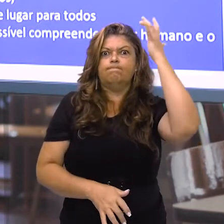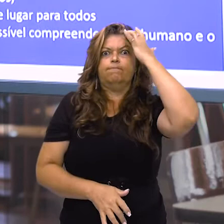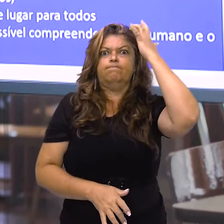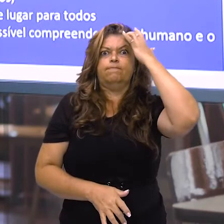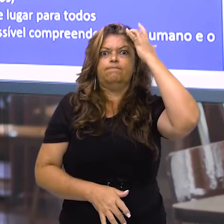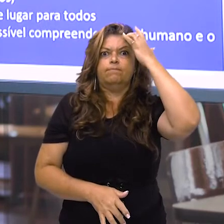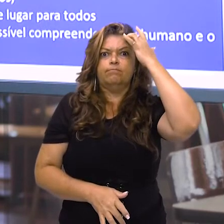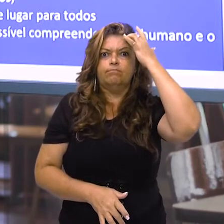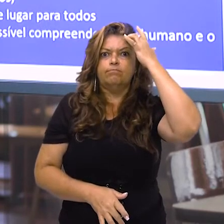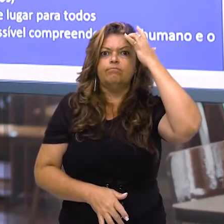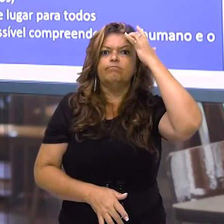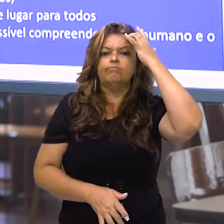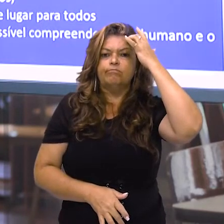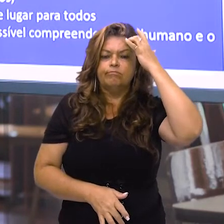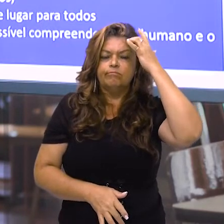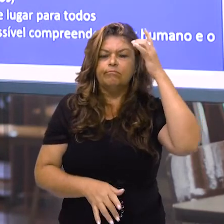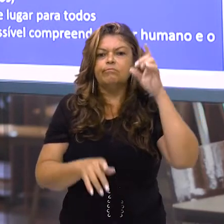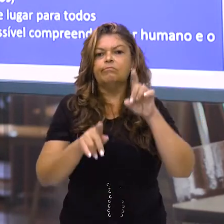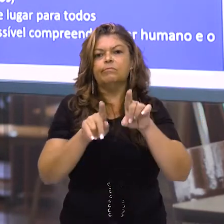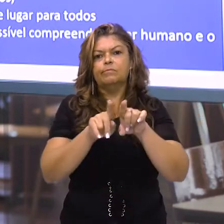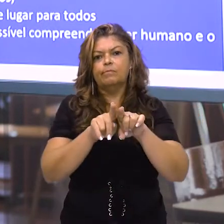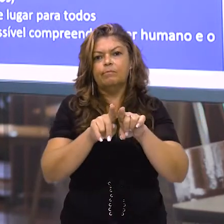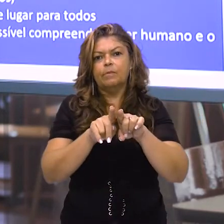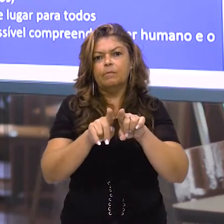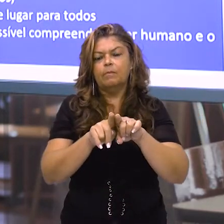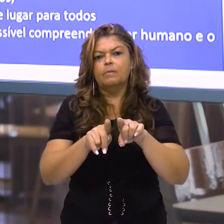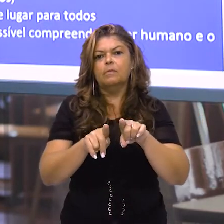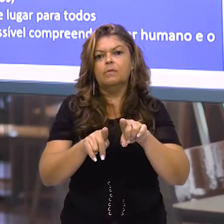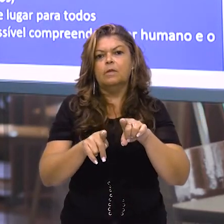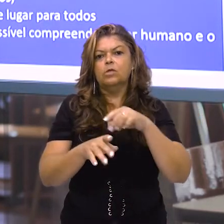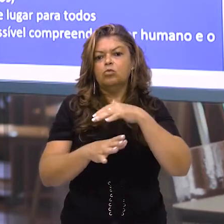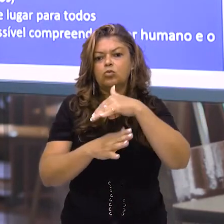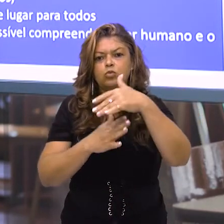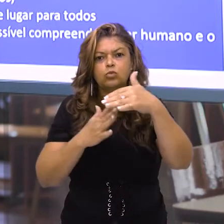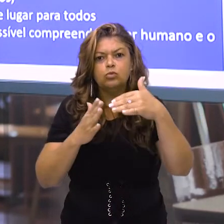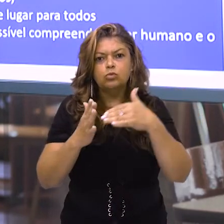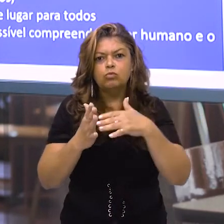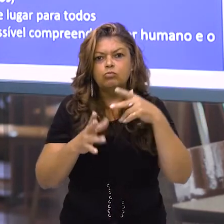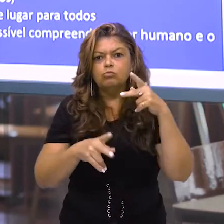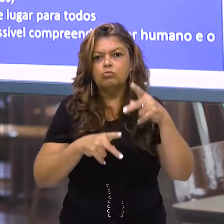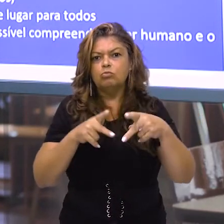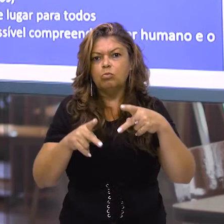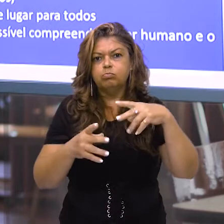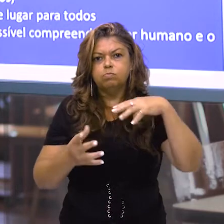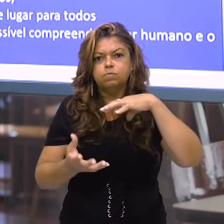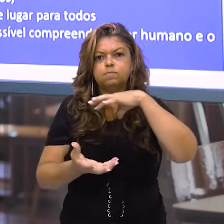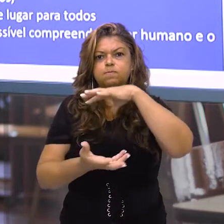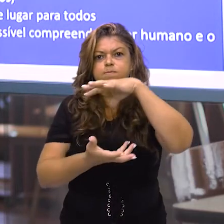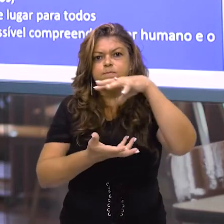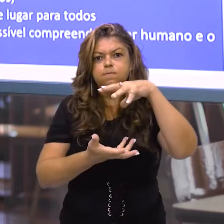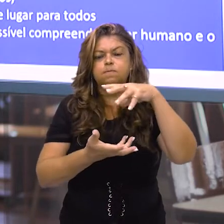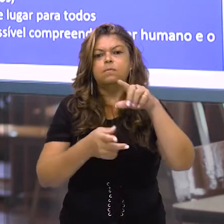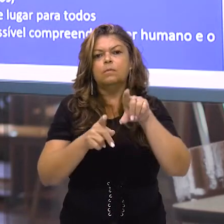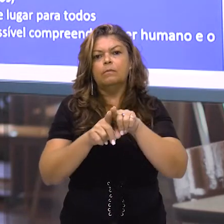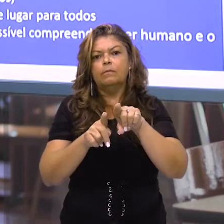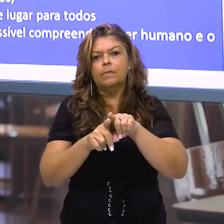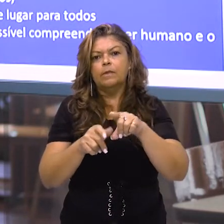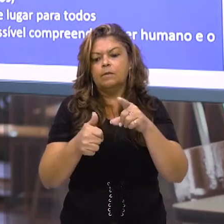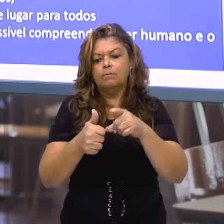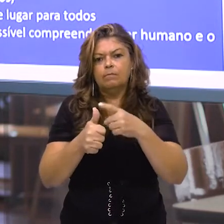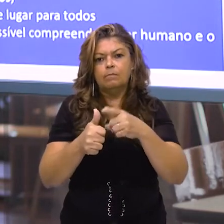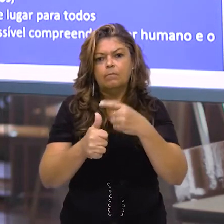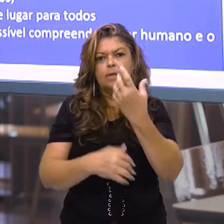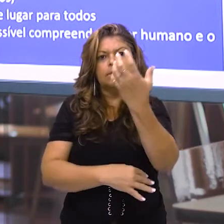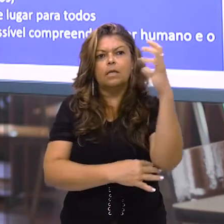e, no caso aí, do mundo, né? Que a gente pode entender como